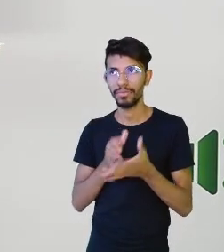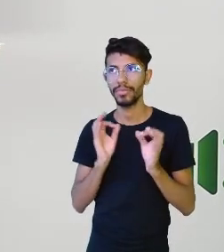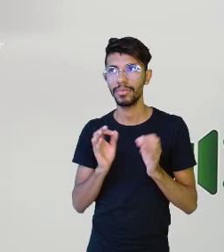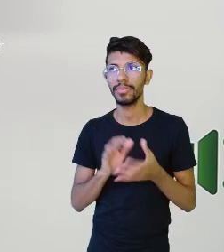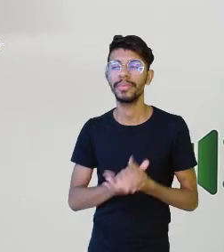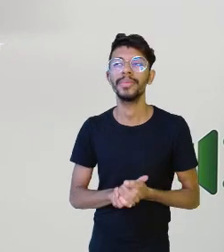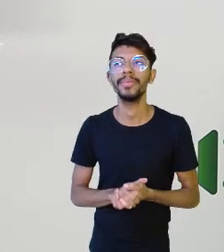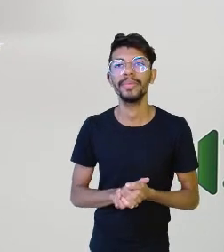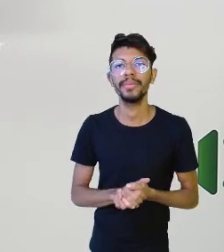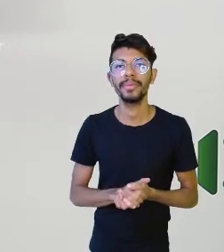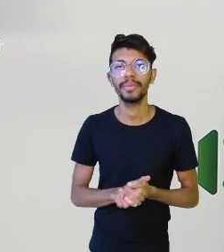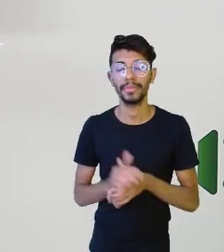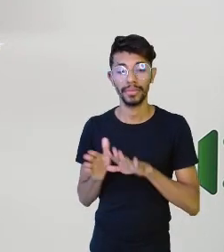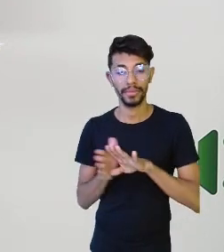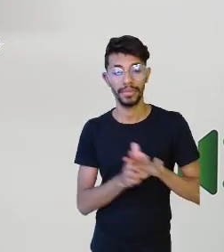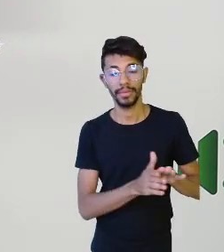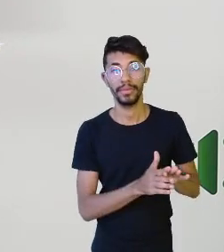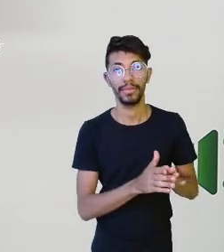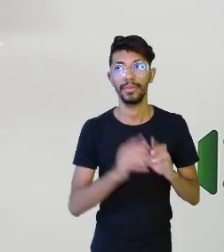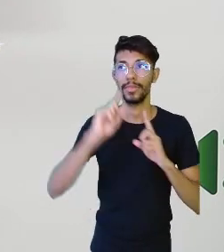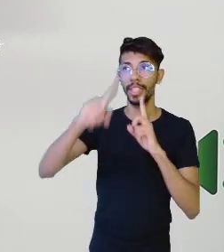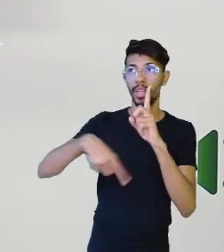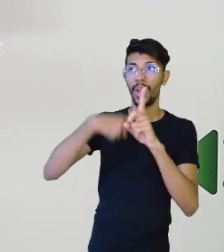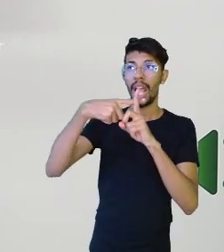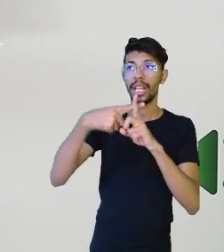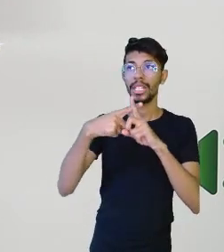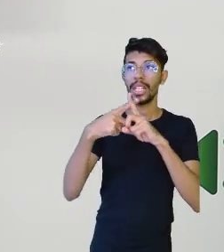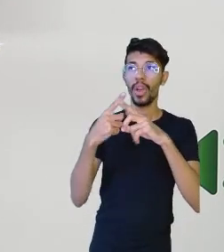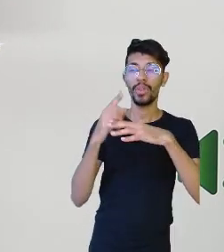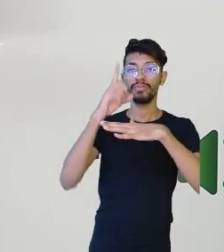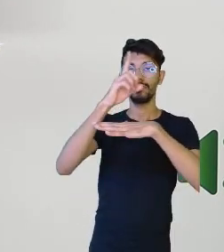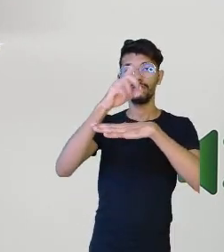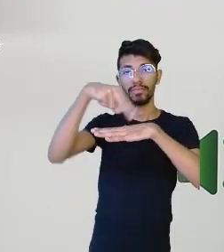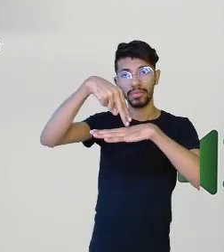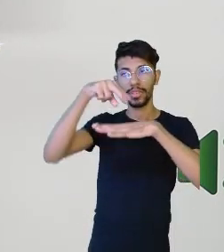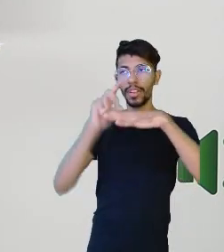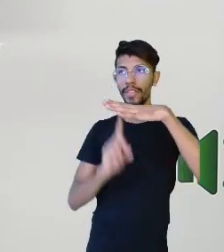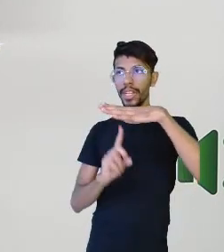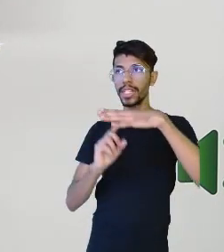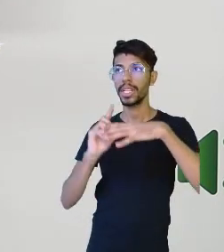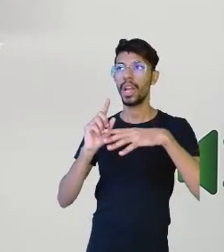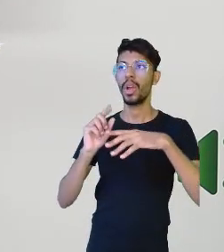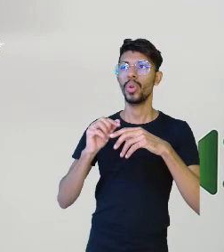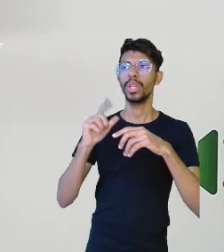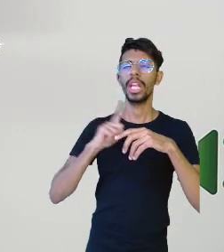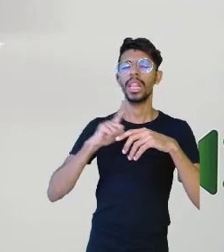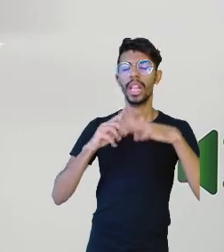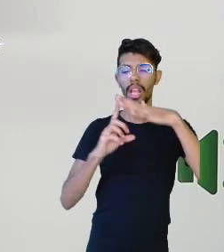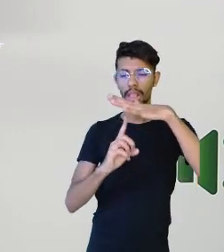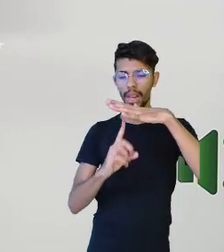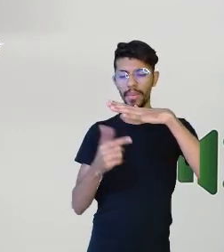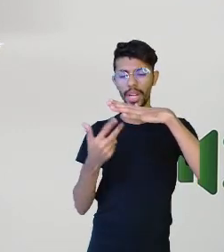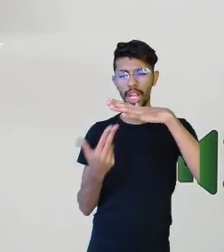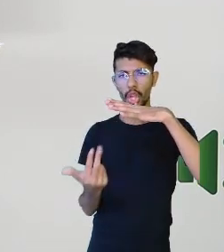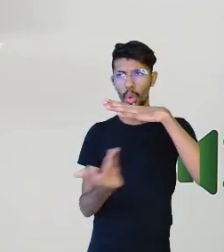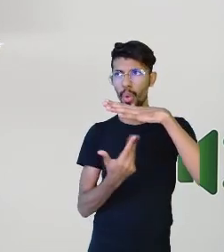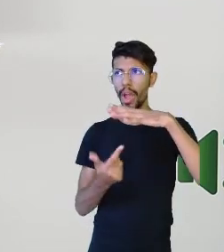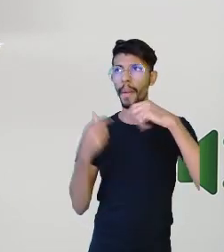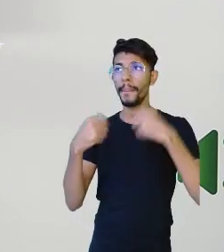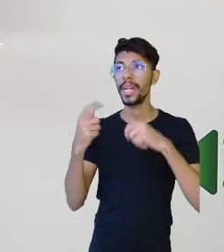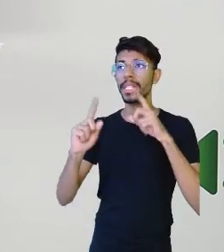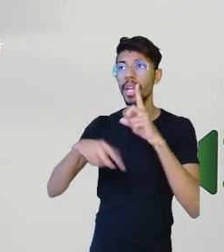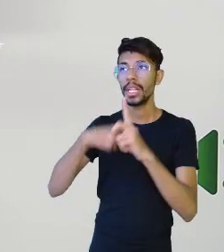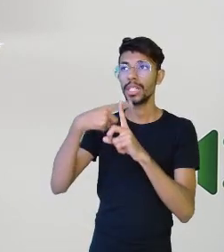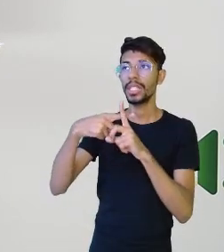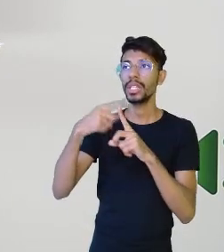Numa adição de frações com denominador igual, é preciso adicionar os numeradores e